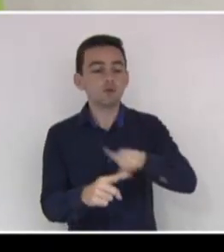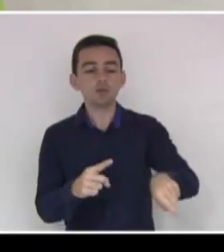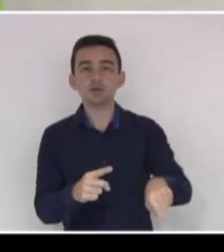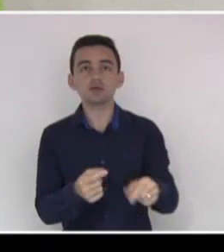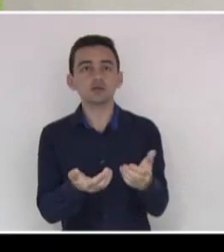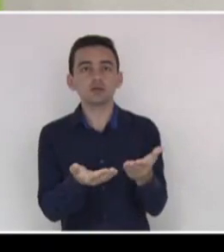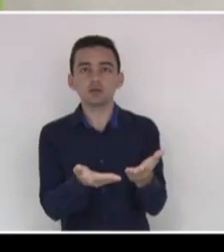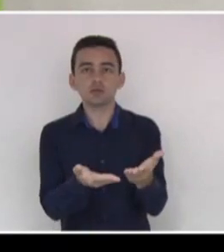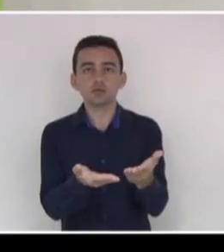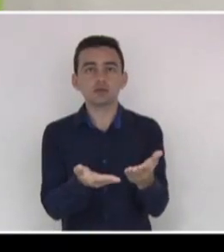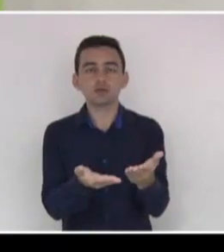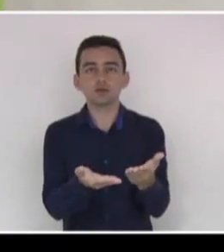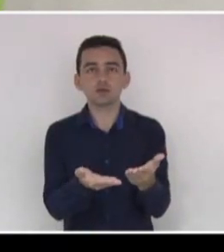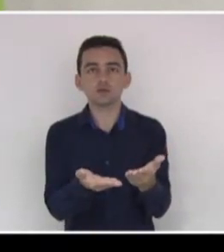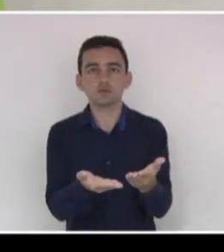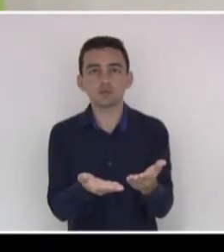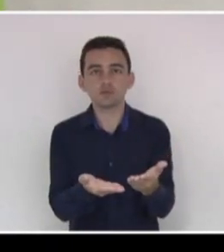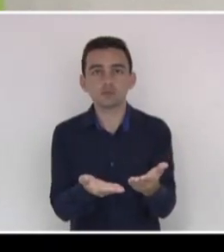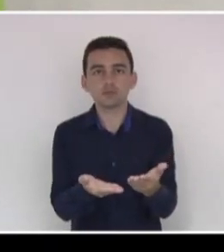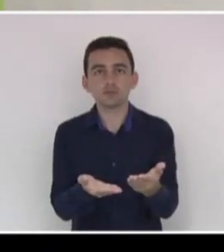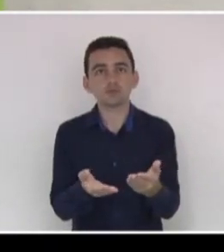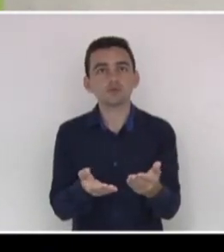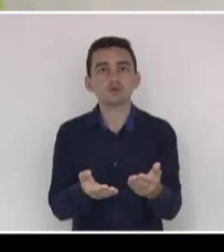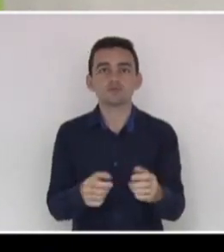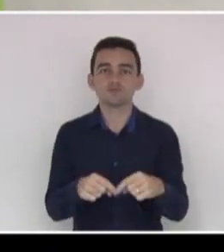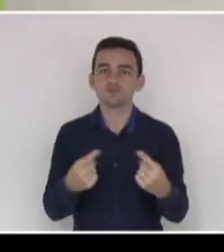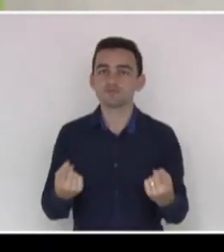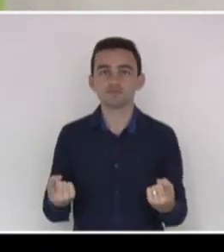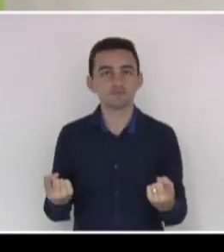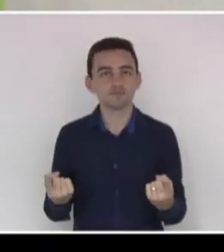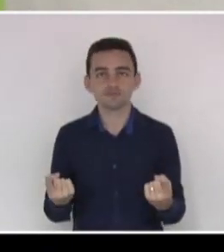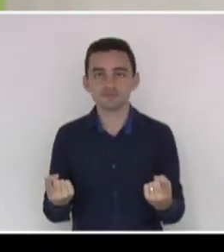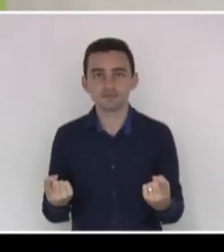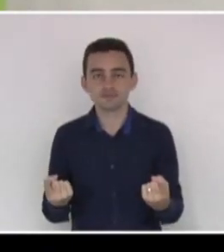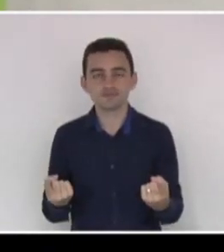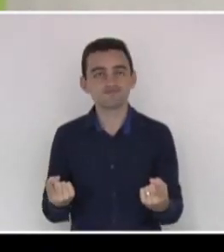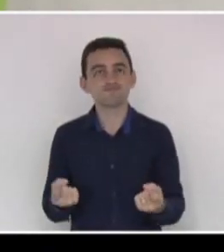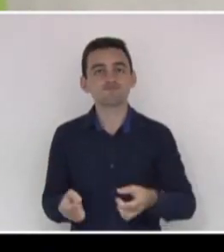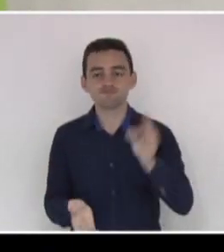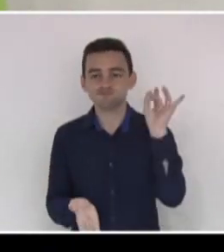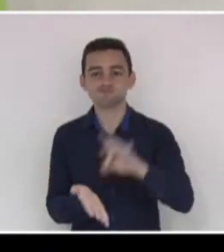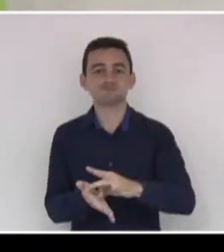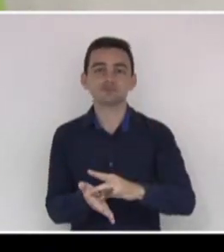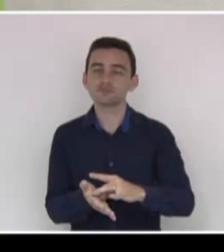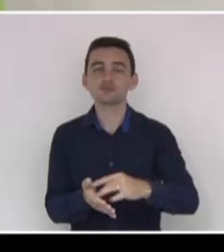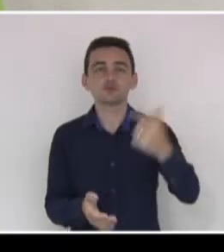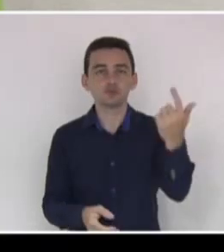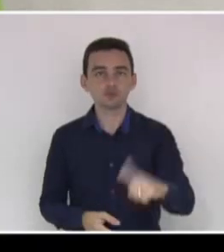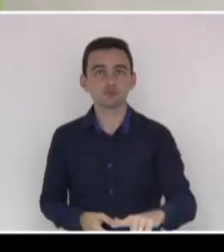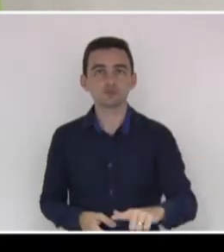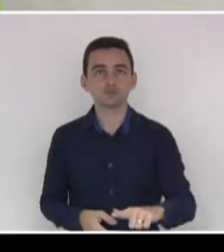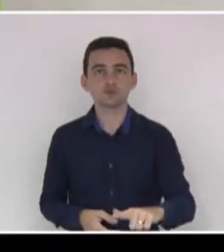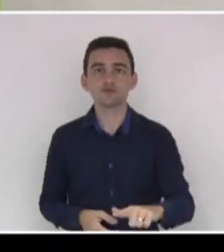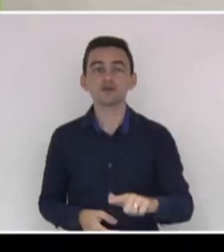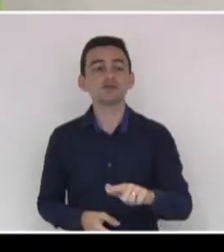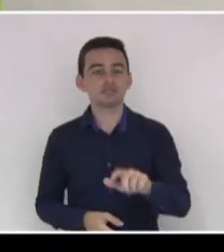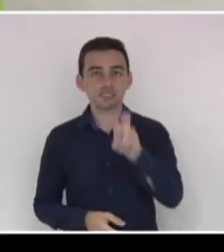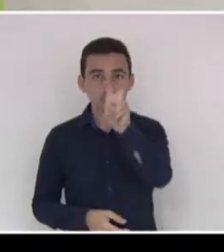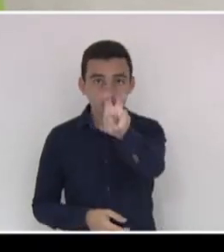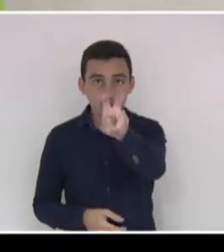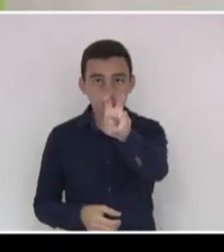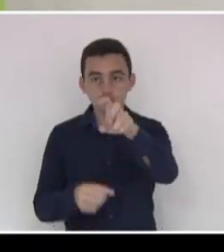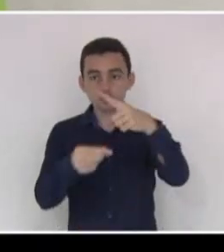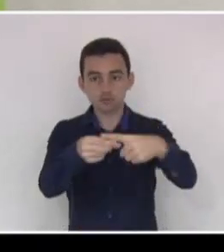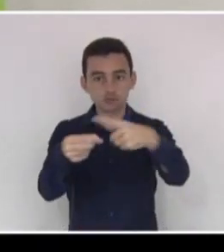as referidas operações. Então, na verdade, mais uma vez, 5 municípios